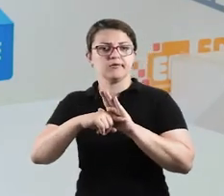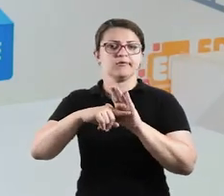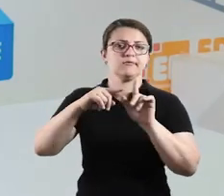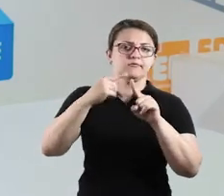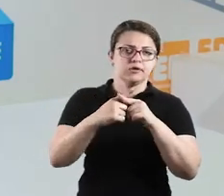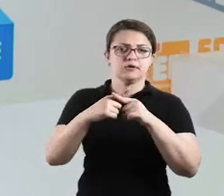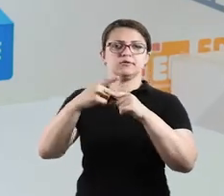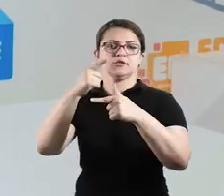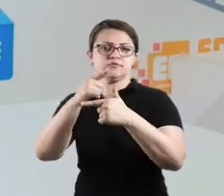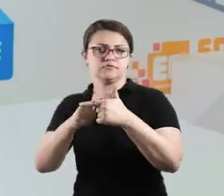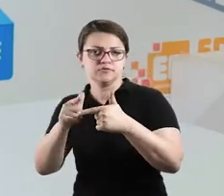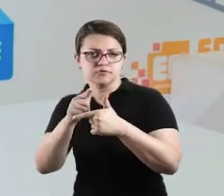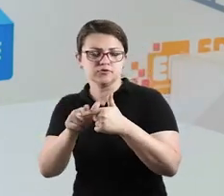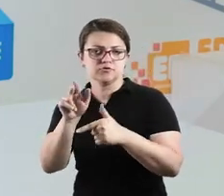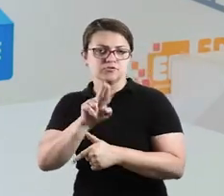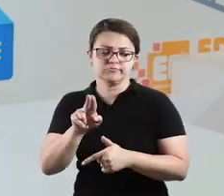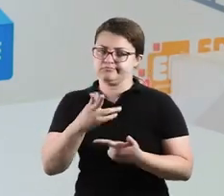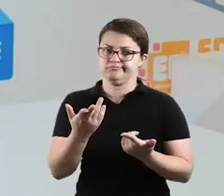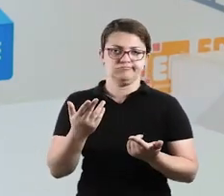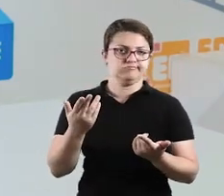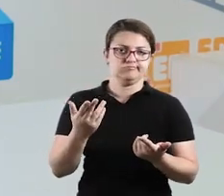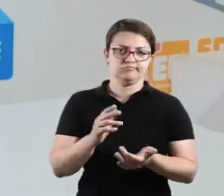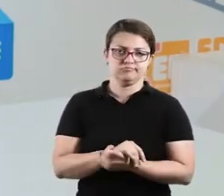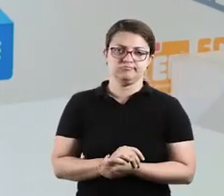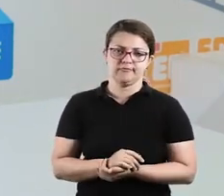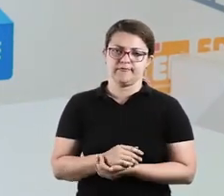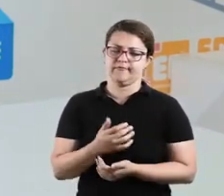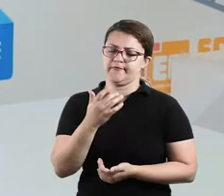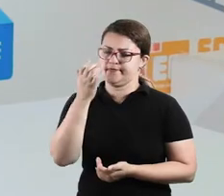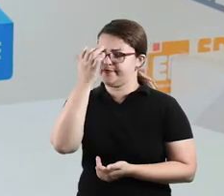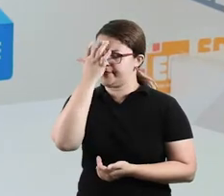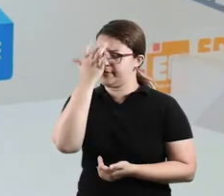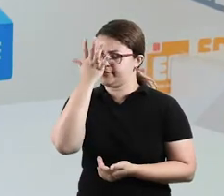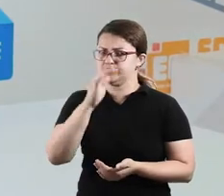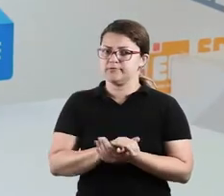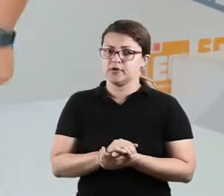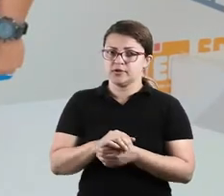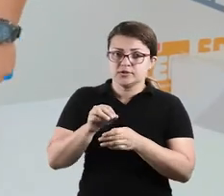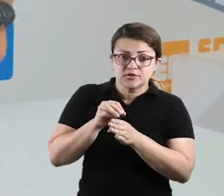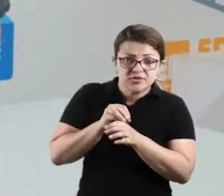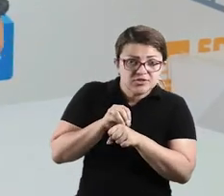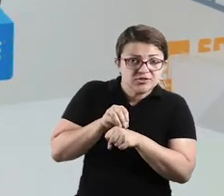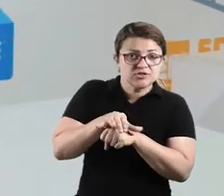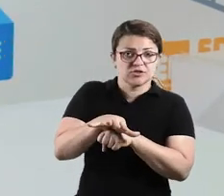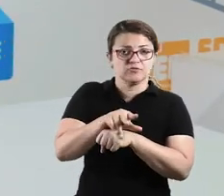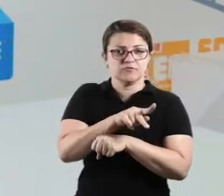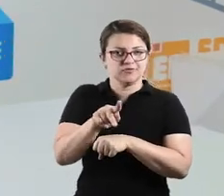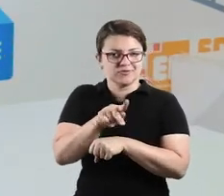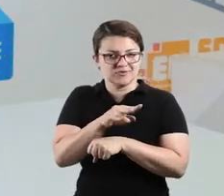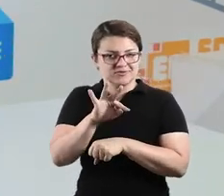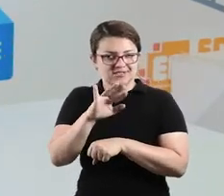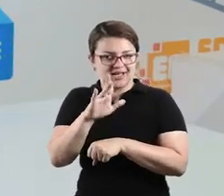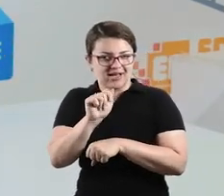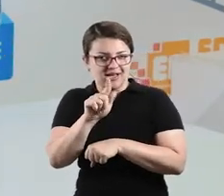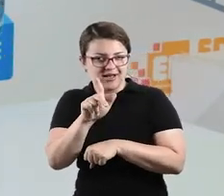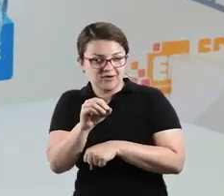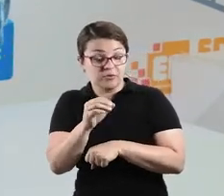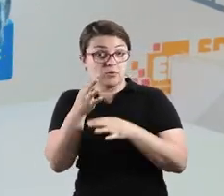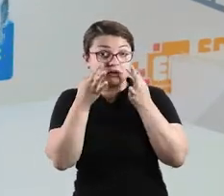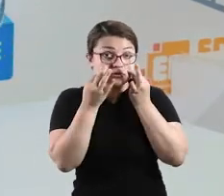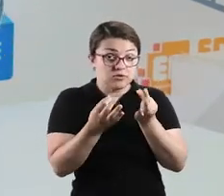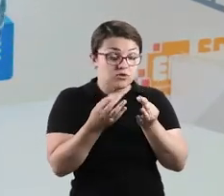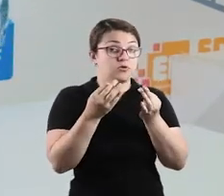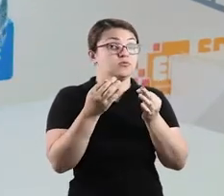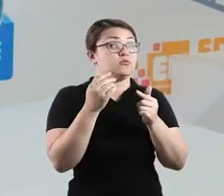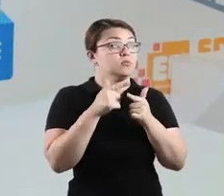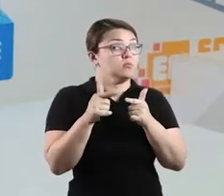de mais, de menos, vezes e dividir. Não tem segredo, tudo bem? Vamos lá para a dica do professor Thiago. Leia com atenção o